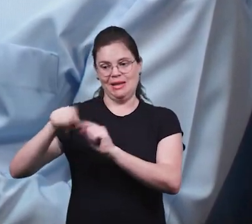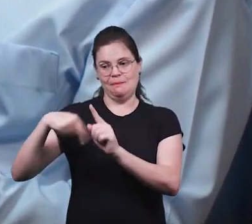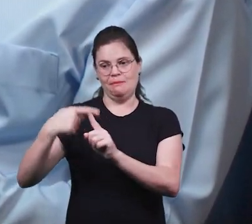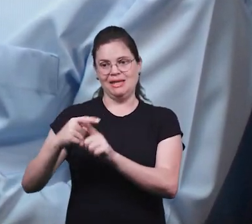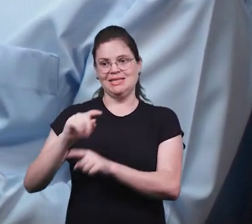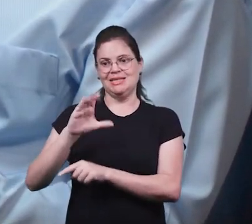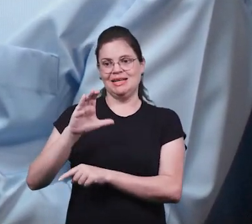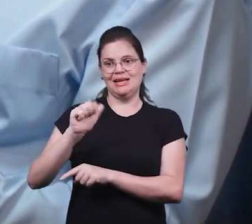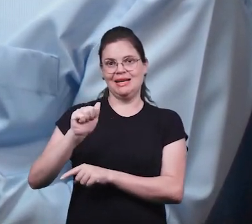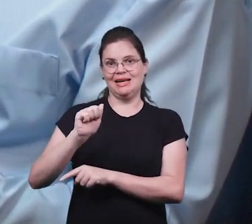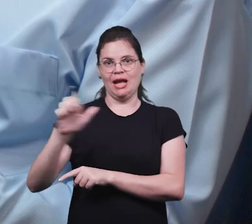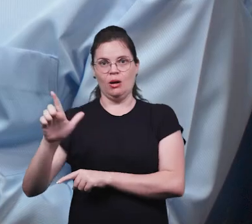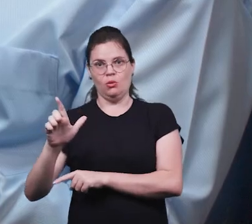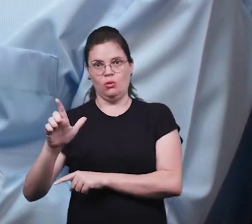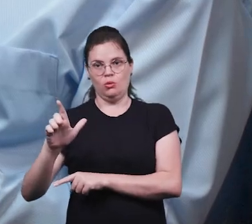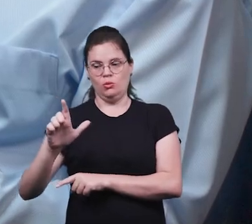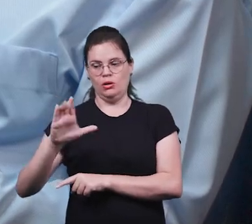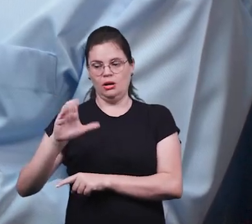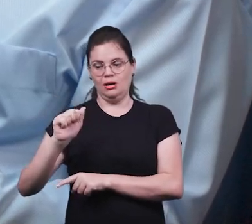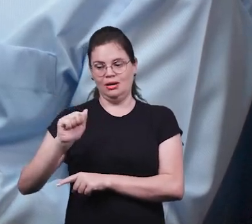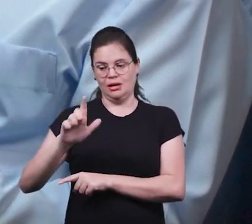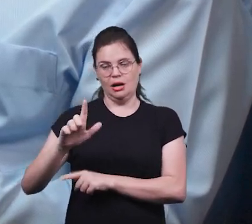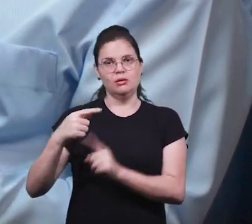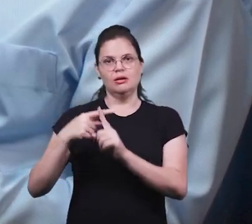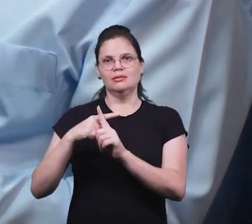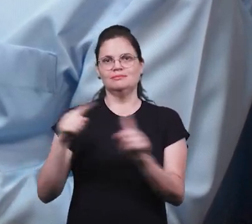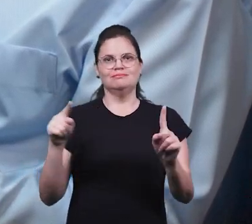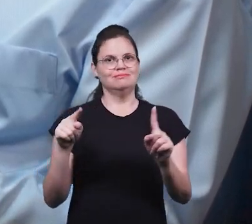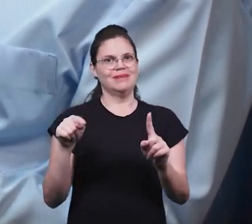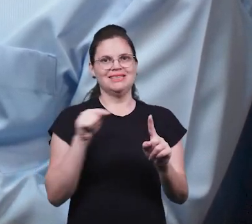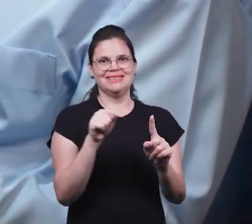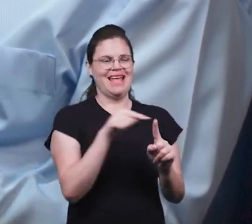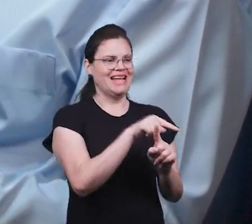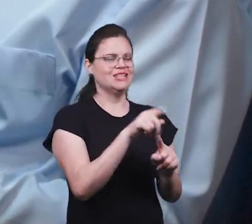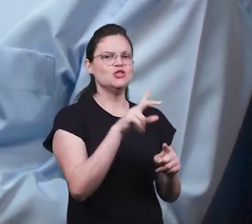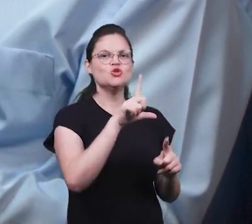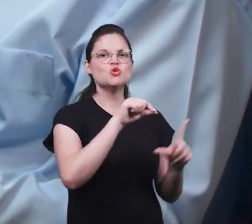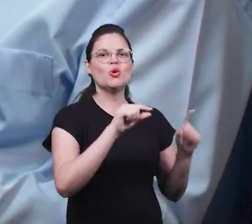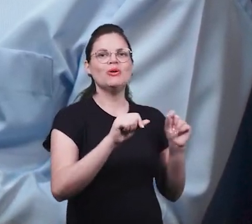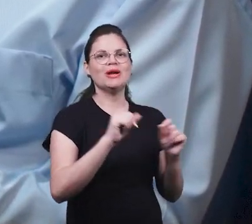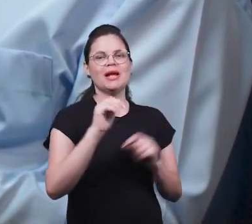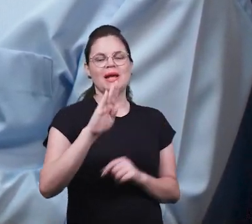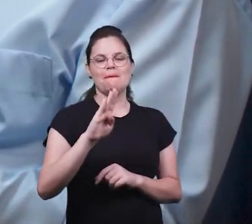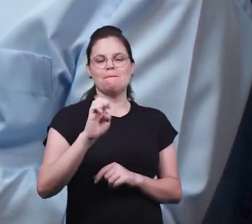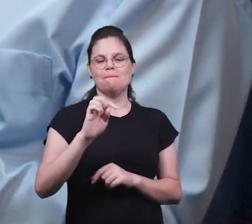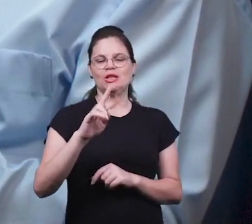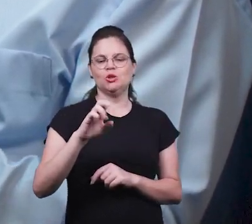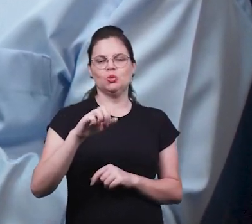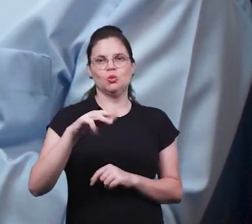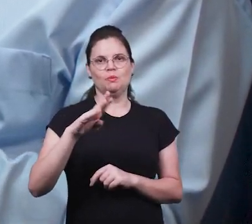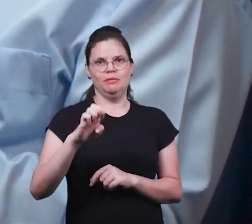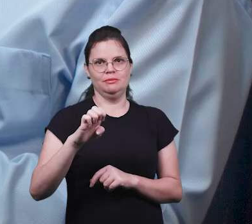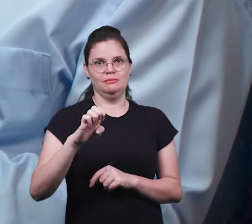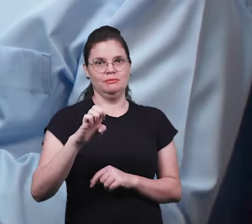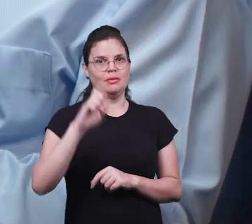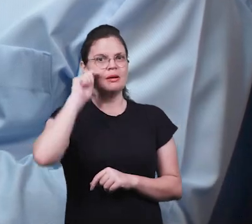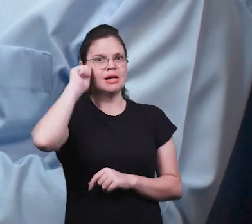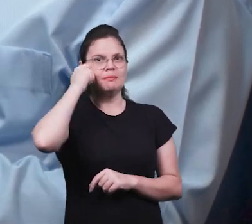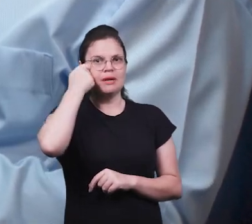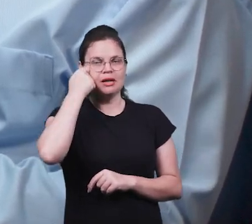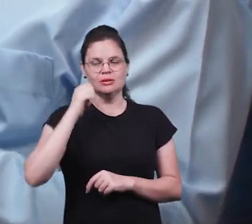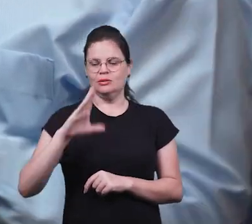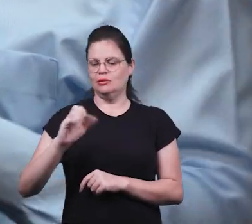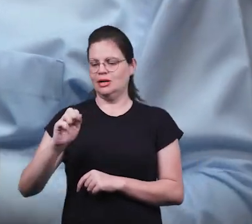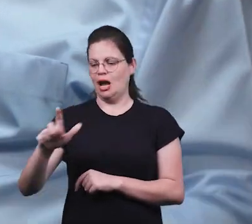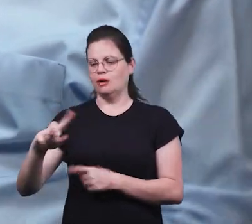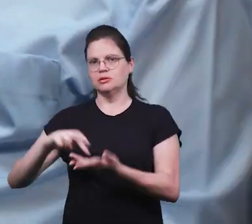ele quer fazer a sua escolha, e ele quer as trevas, ele quer a morte, ele quer fazer a sua maneira. O cal fala da santidade.